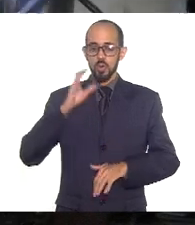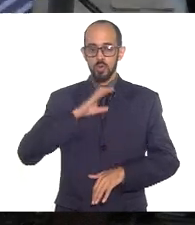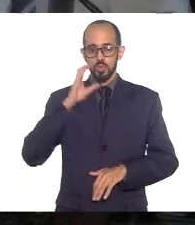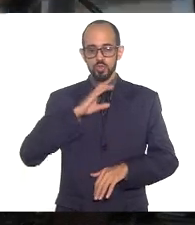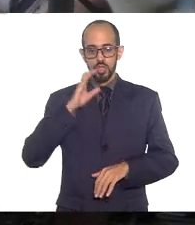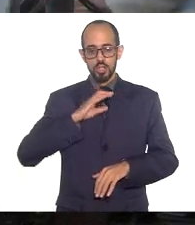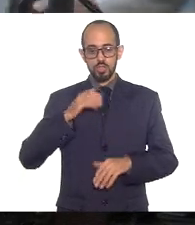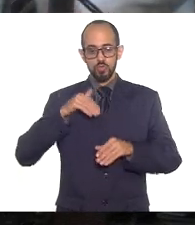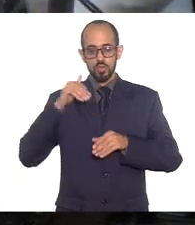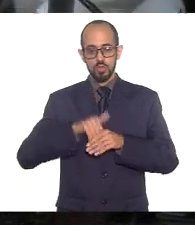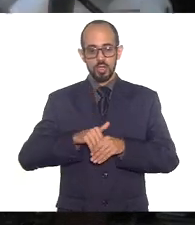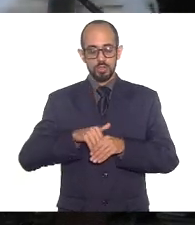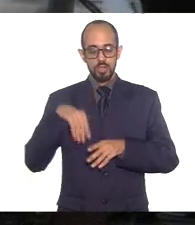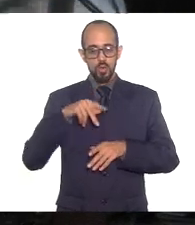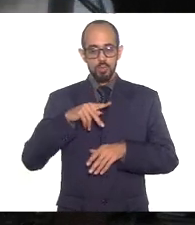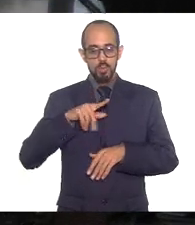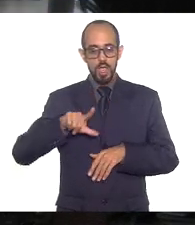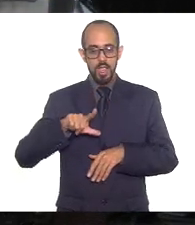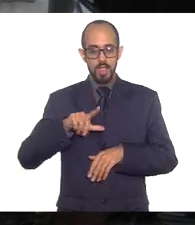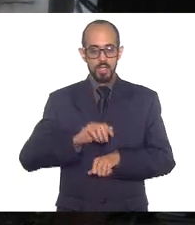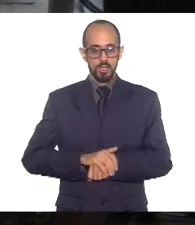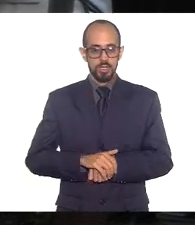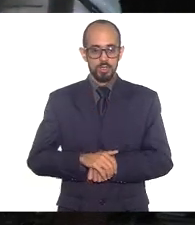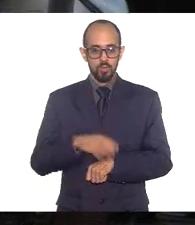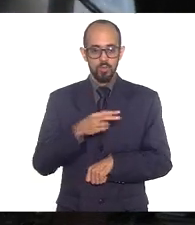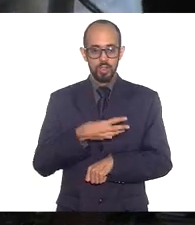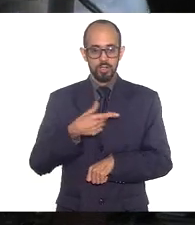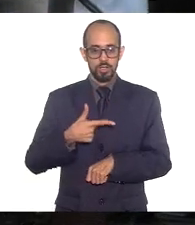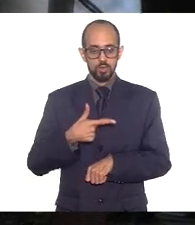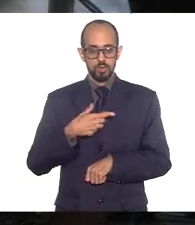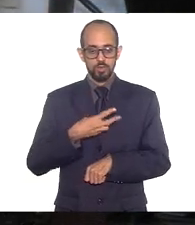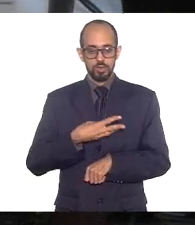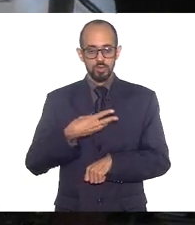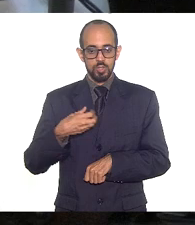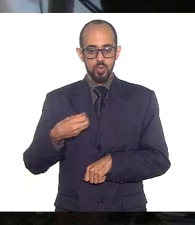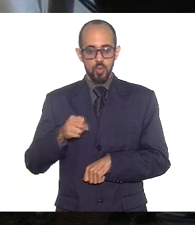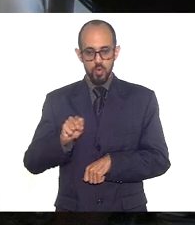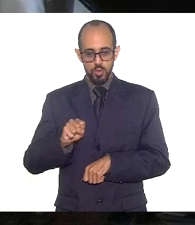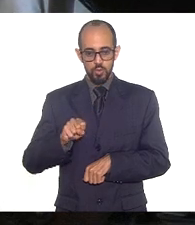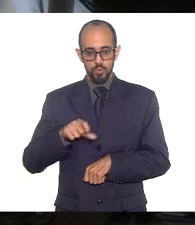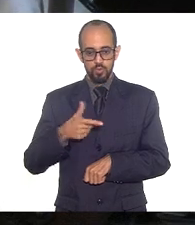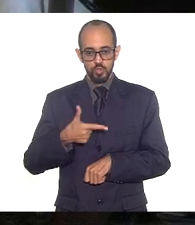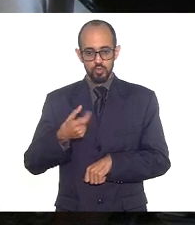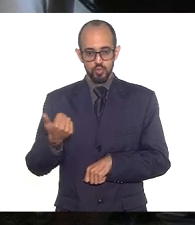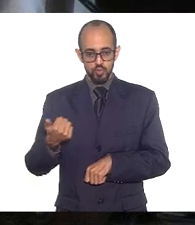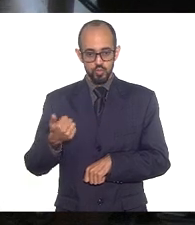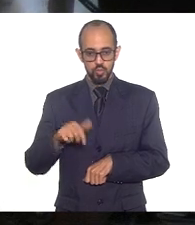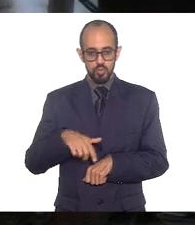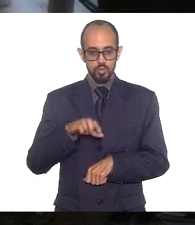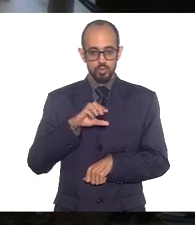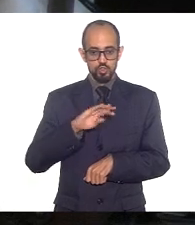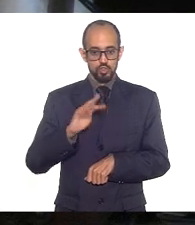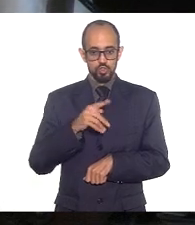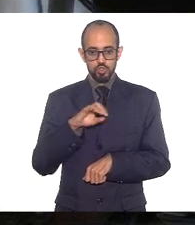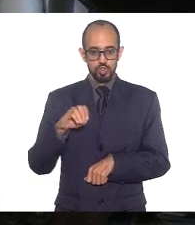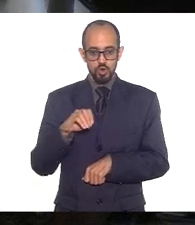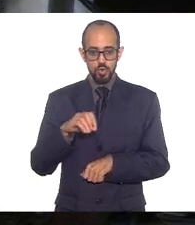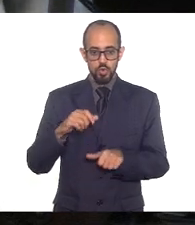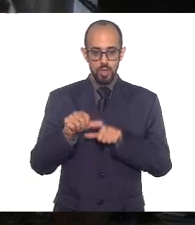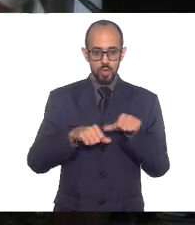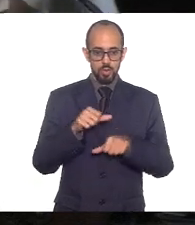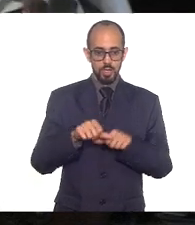em votação em discussão única projeto de lei 4228 de 21 de apresentador Chico Machado que altera a lei estadual